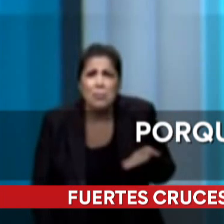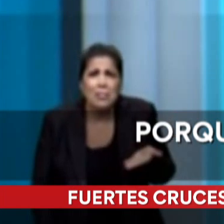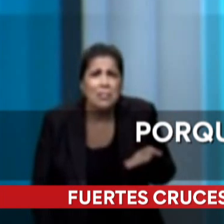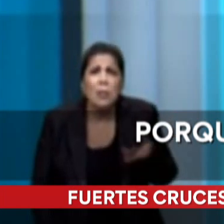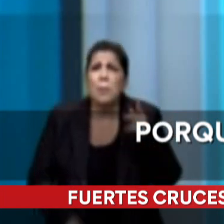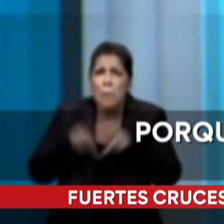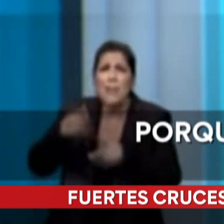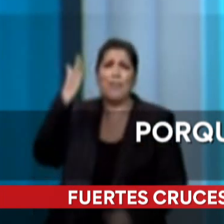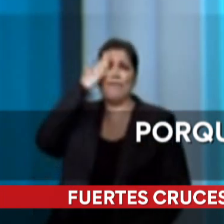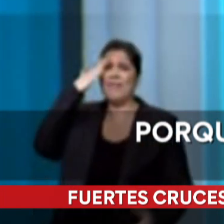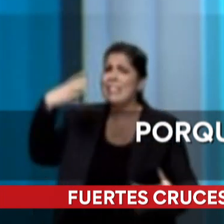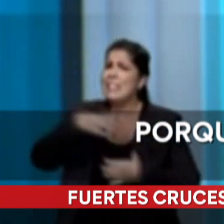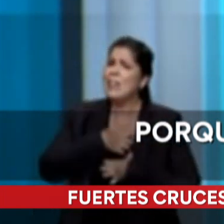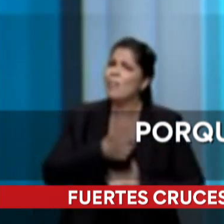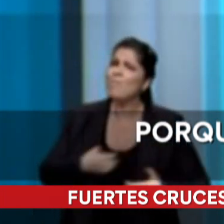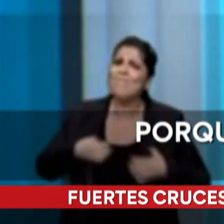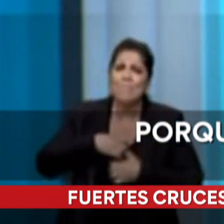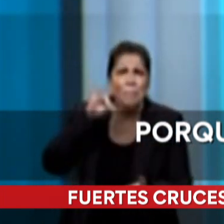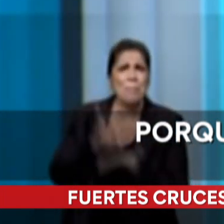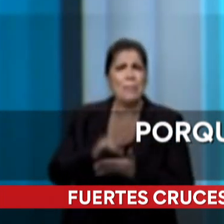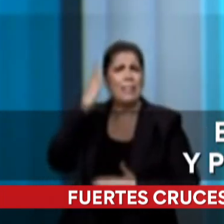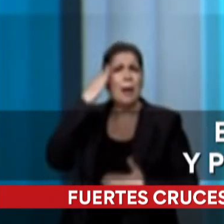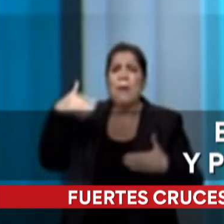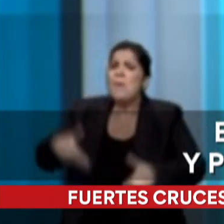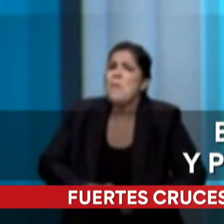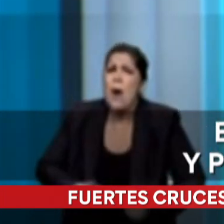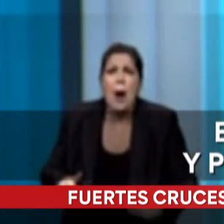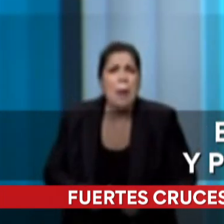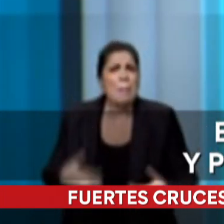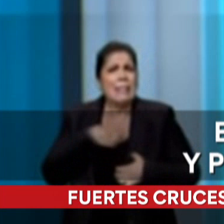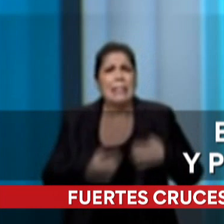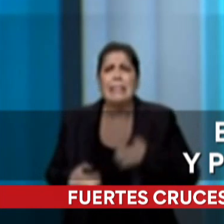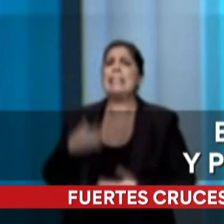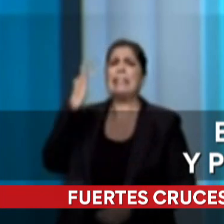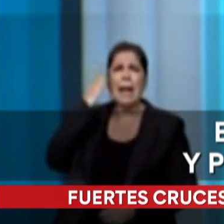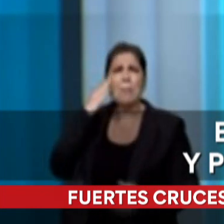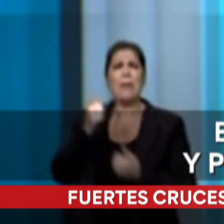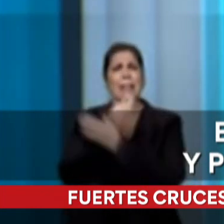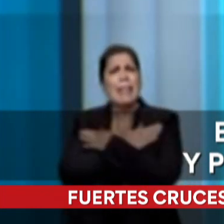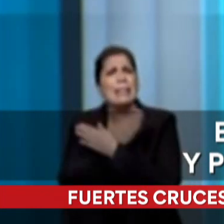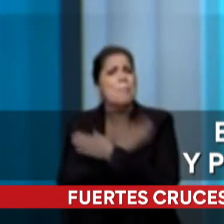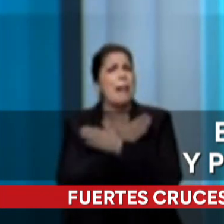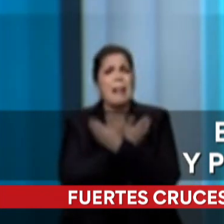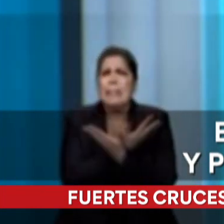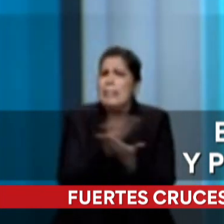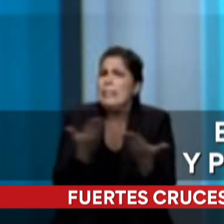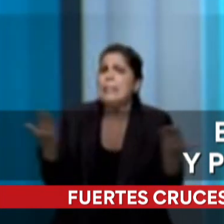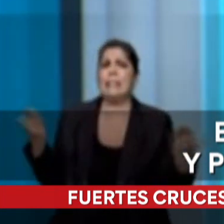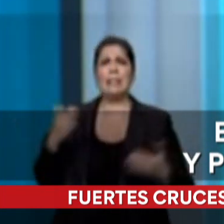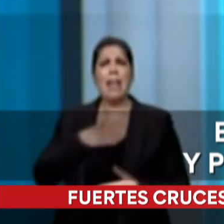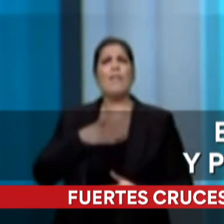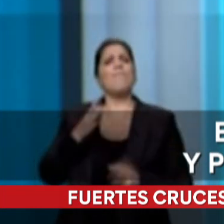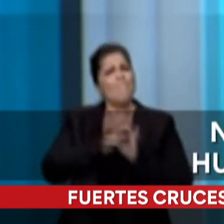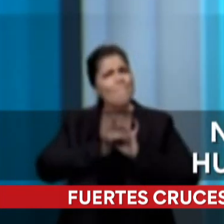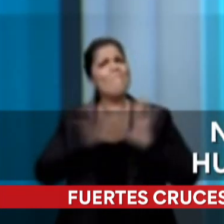na carne. O povo sabe que está passando fome, o povo sabe que está desempregado. E, portanto, eu estou muito à vontade